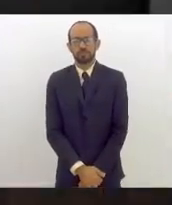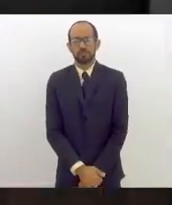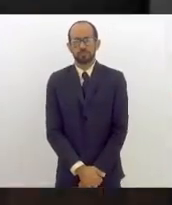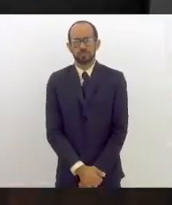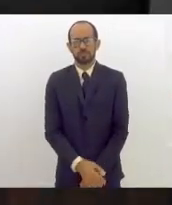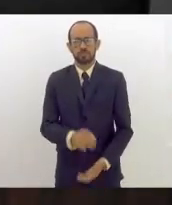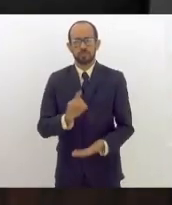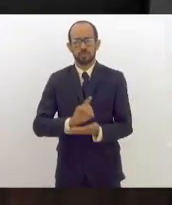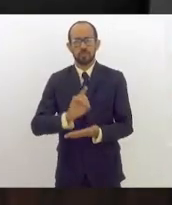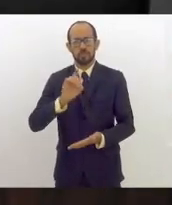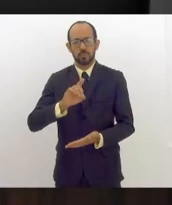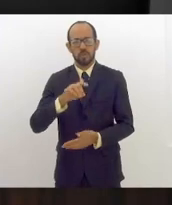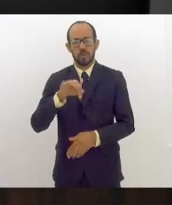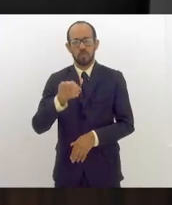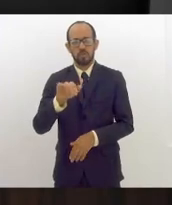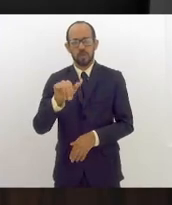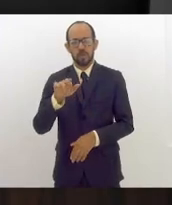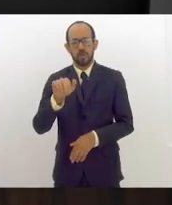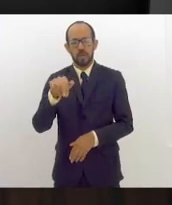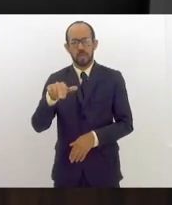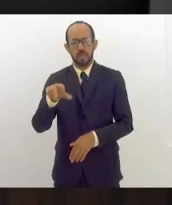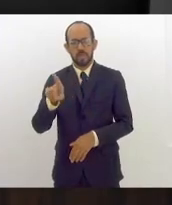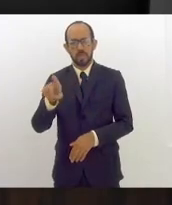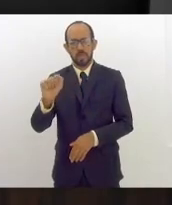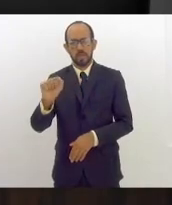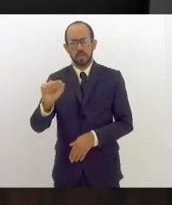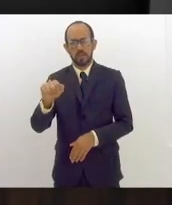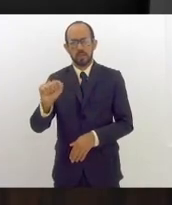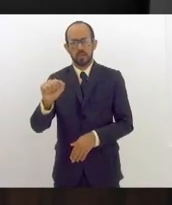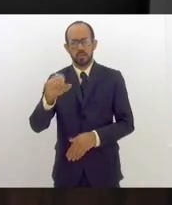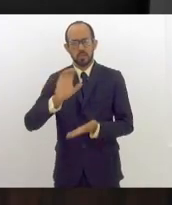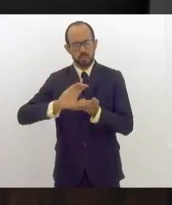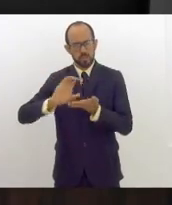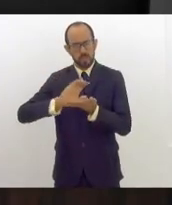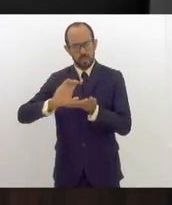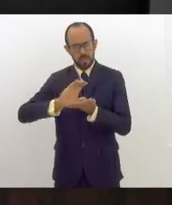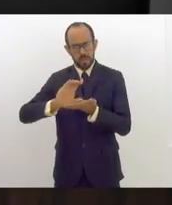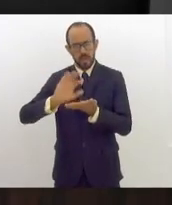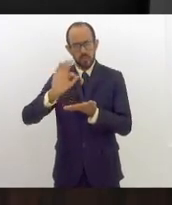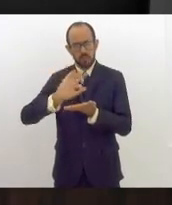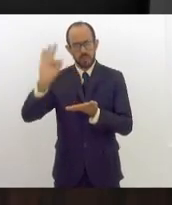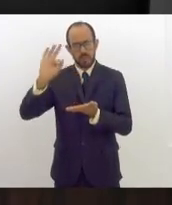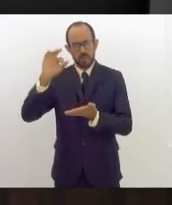Dra Fernanda totima conselheira Federal da OAB